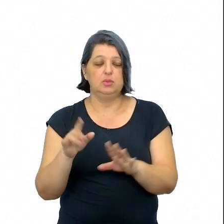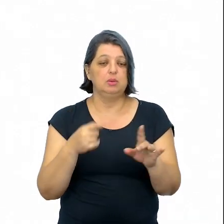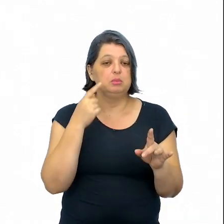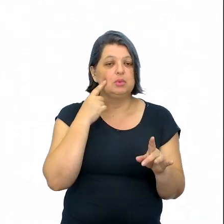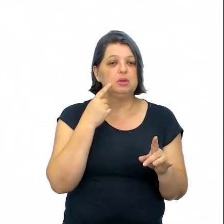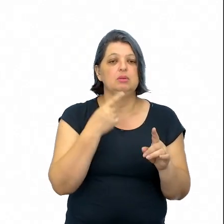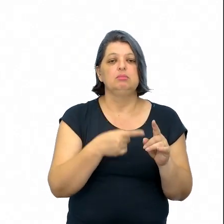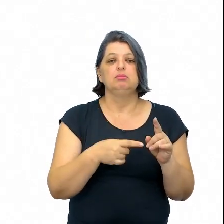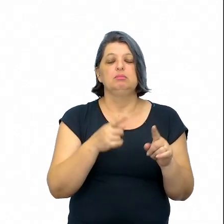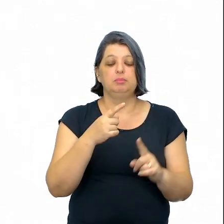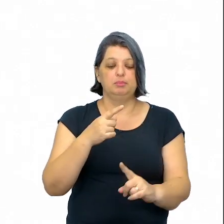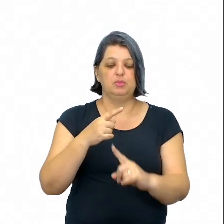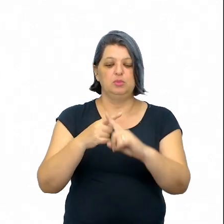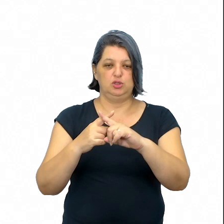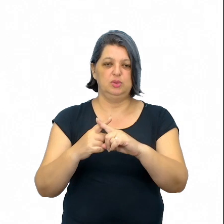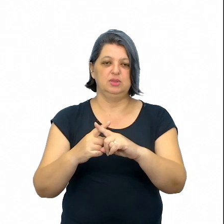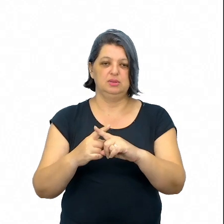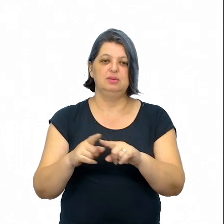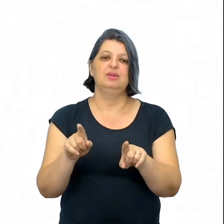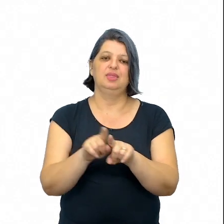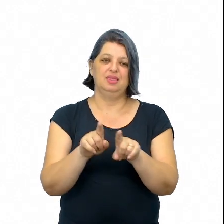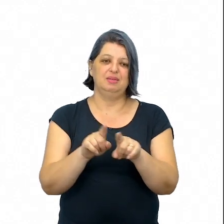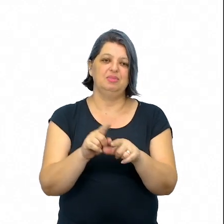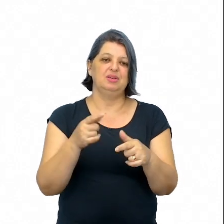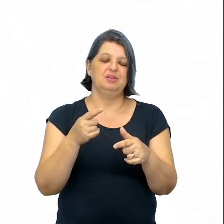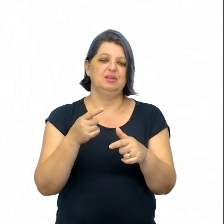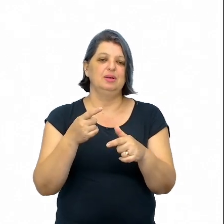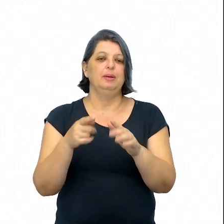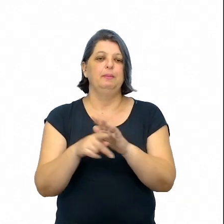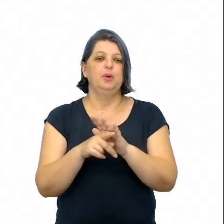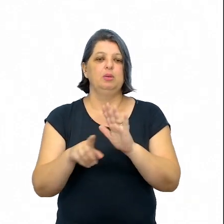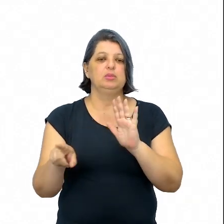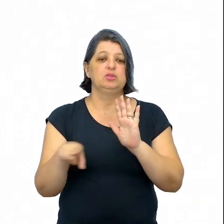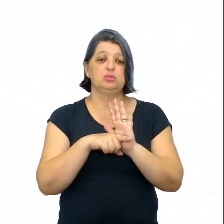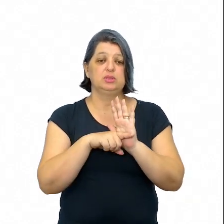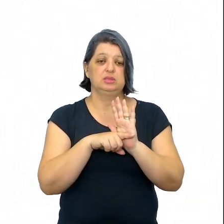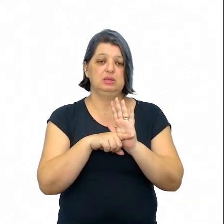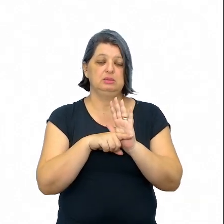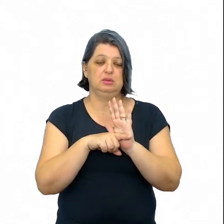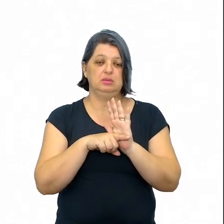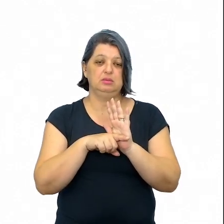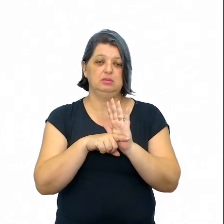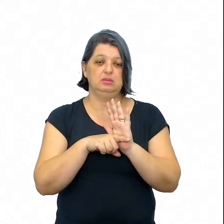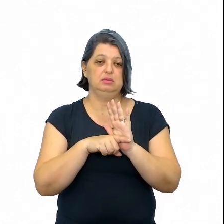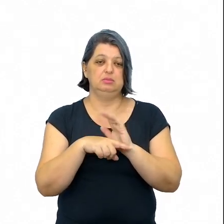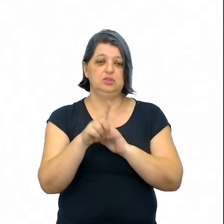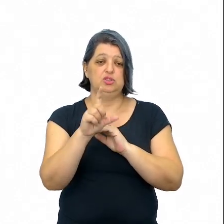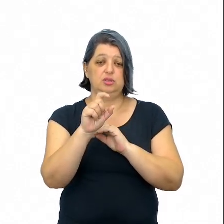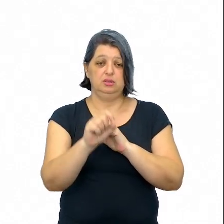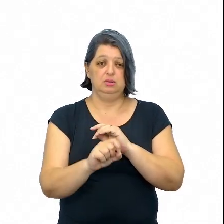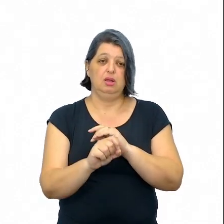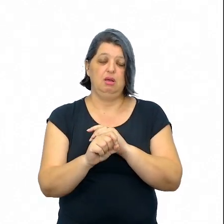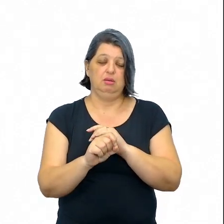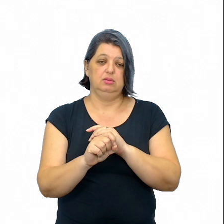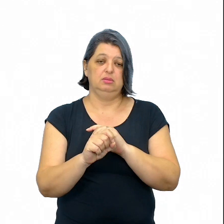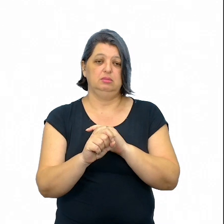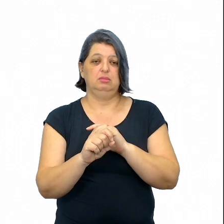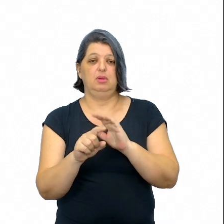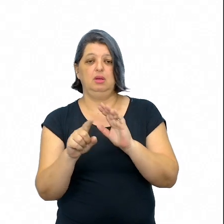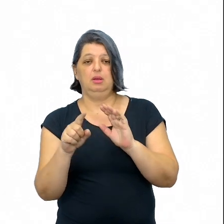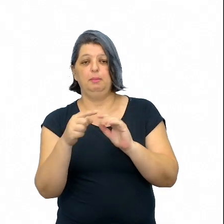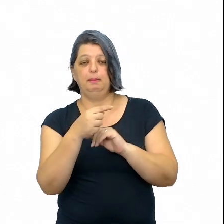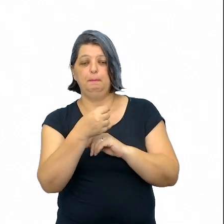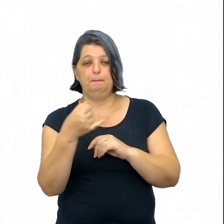uma multiplicação, também efetuou uma divisão, uma subtração, desculpa. Ele tirou o quê? De 10, ele tirou 5, que deu 5